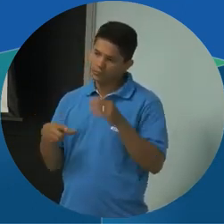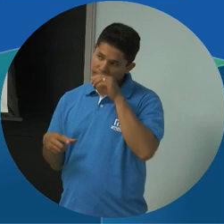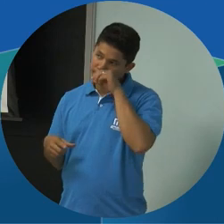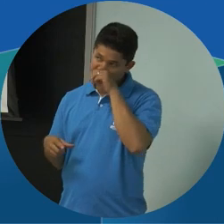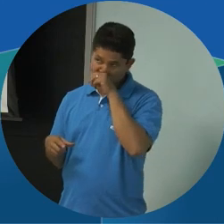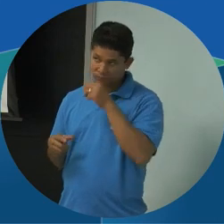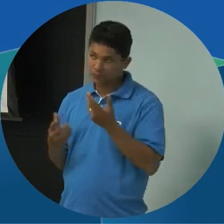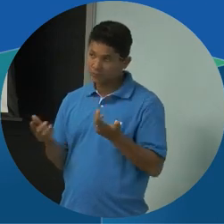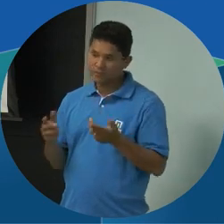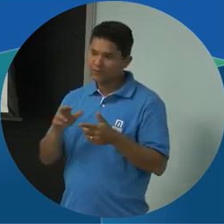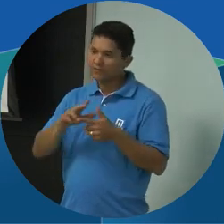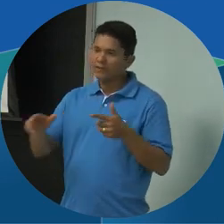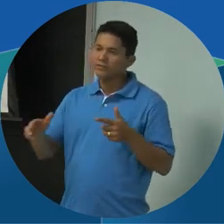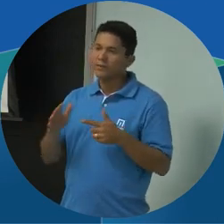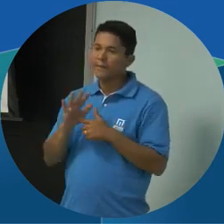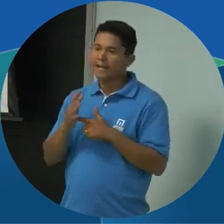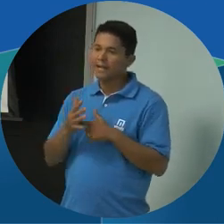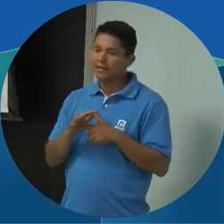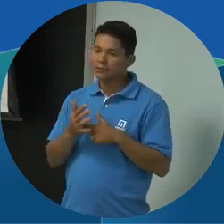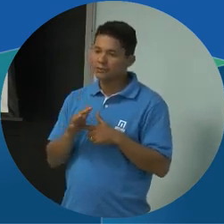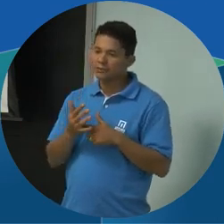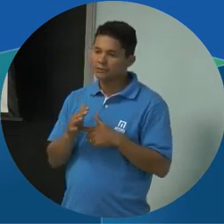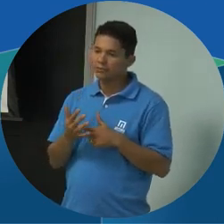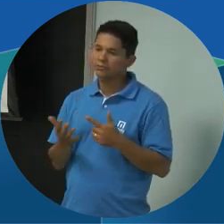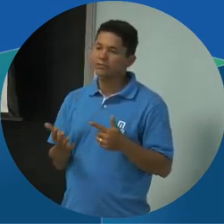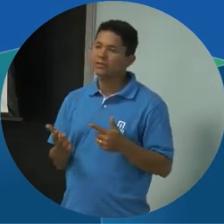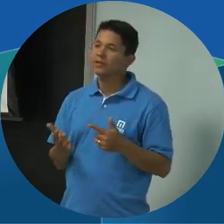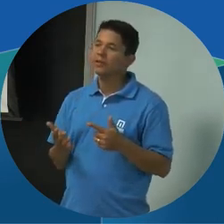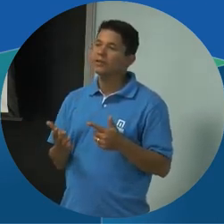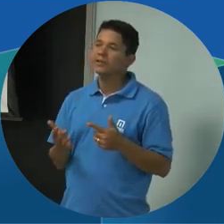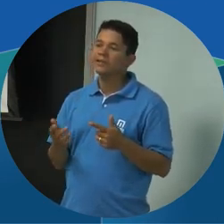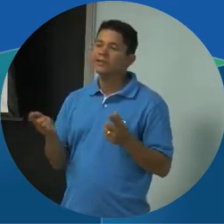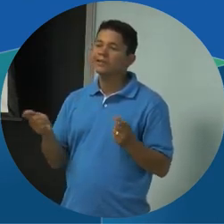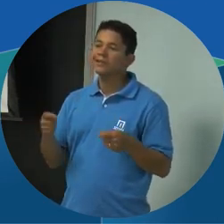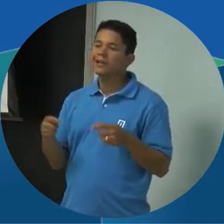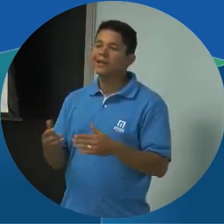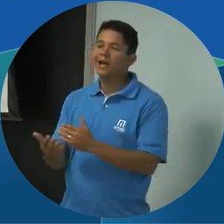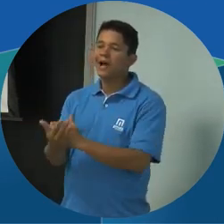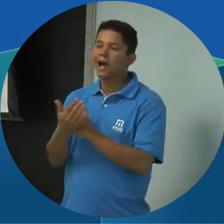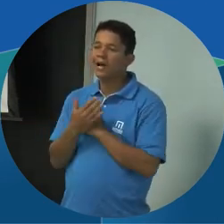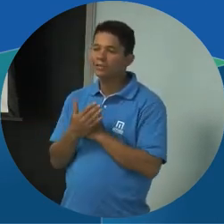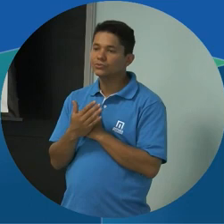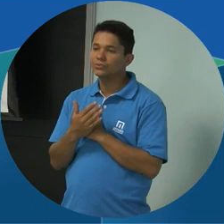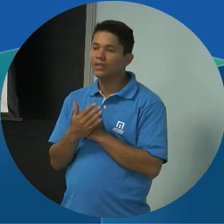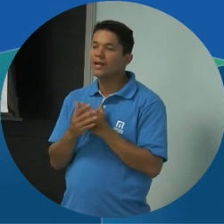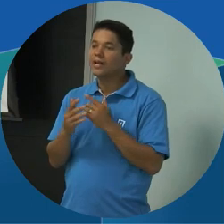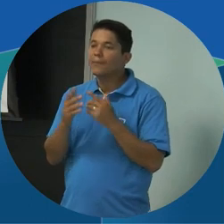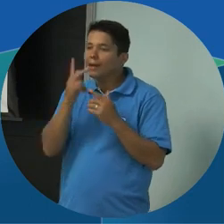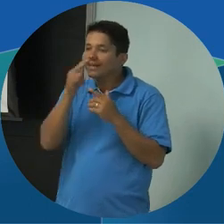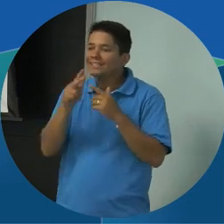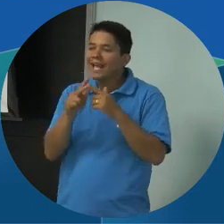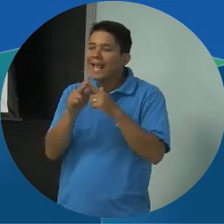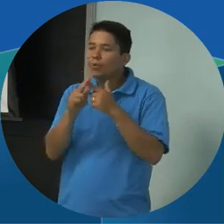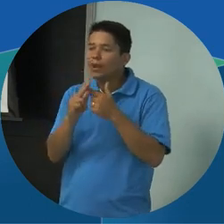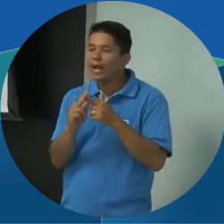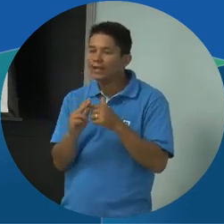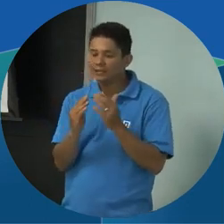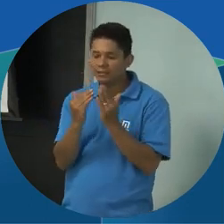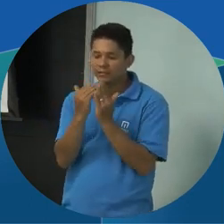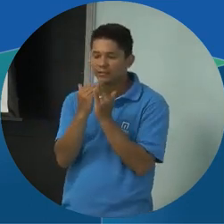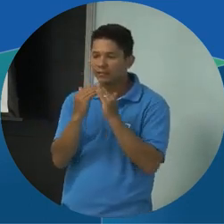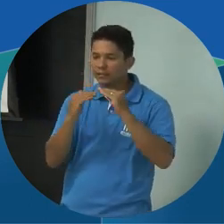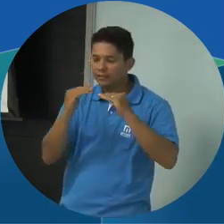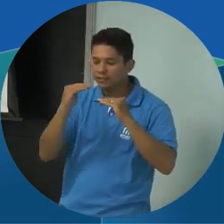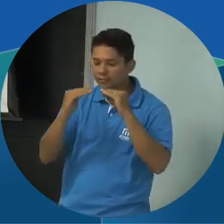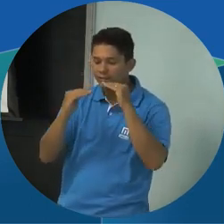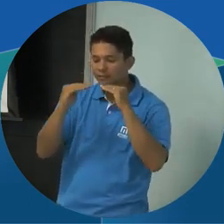artifícios mecânicos nos equipamentos que eles auxiliam a gente a fazer uma regulagem, uma equalização